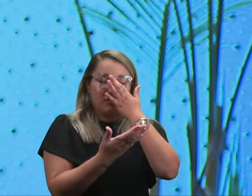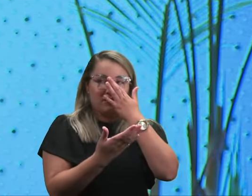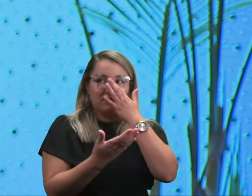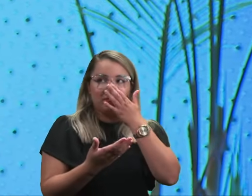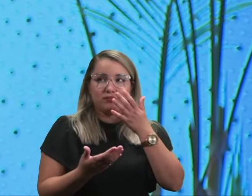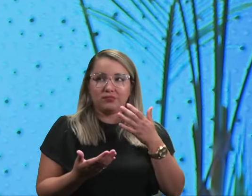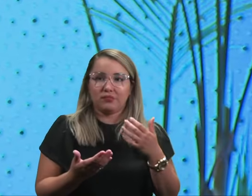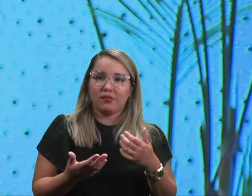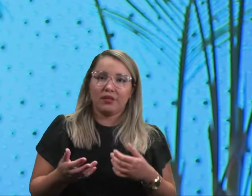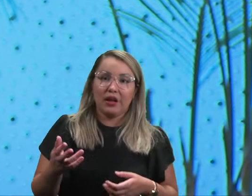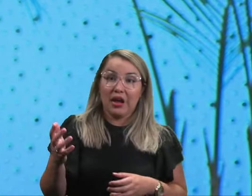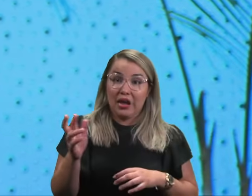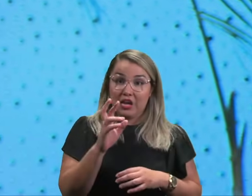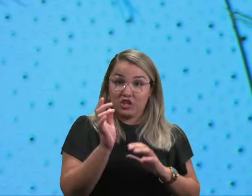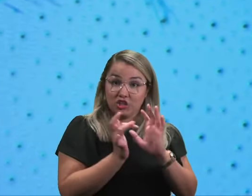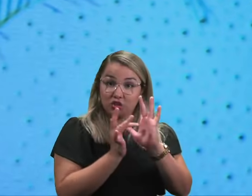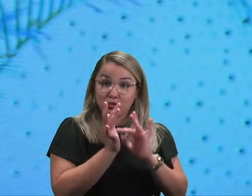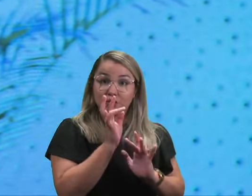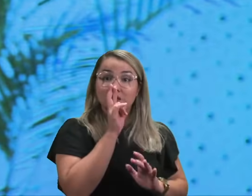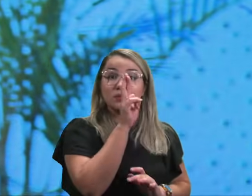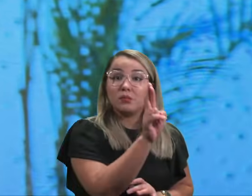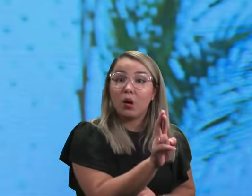Aí a resposta de Jesus,